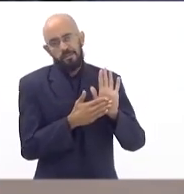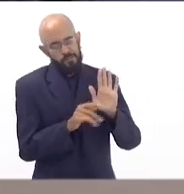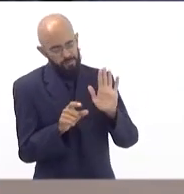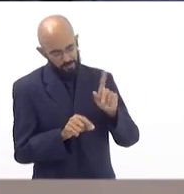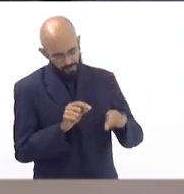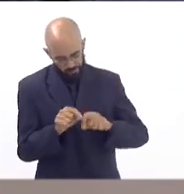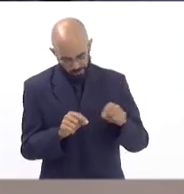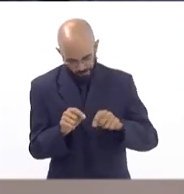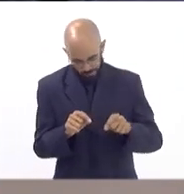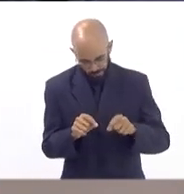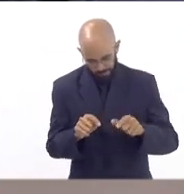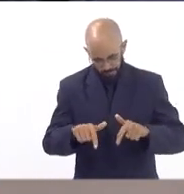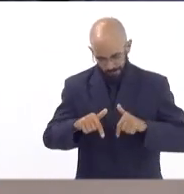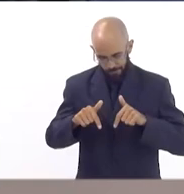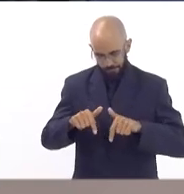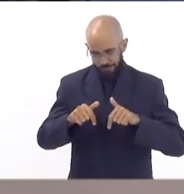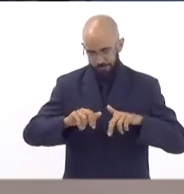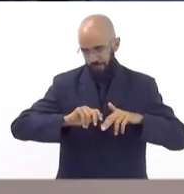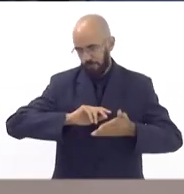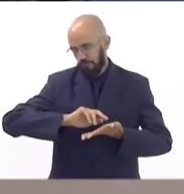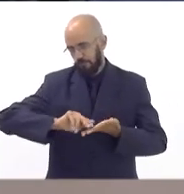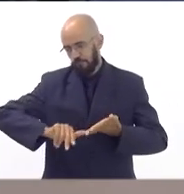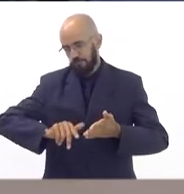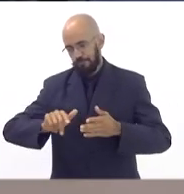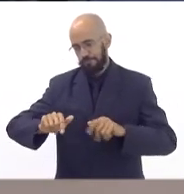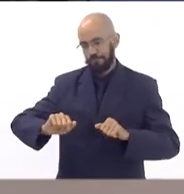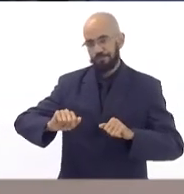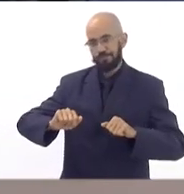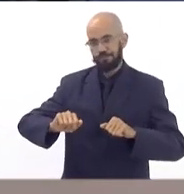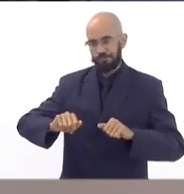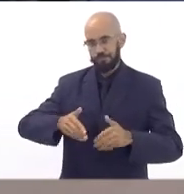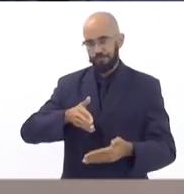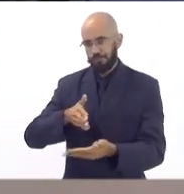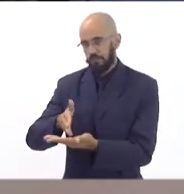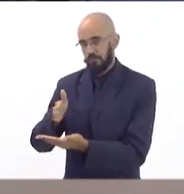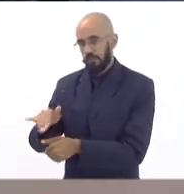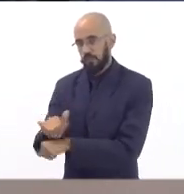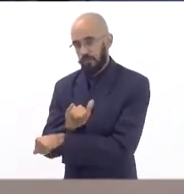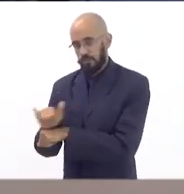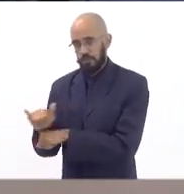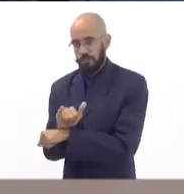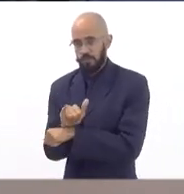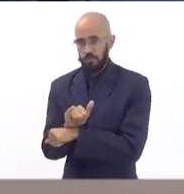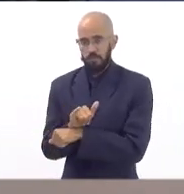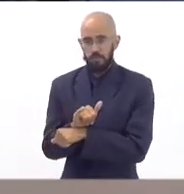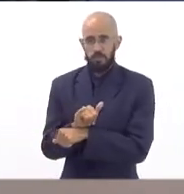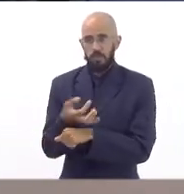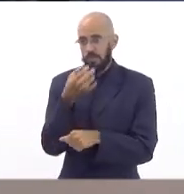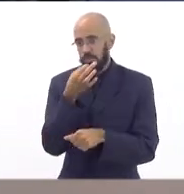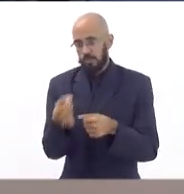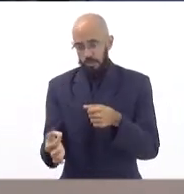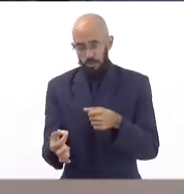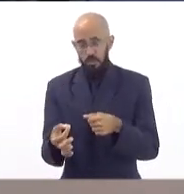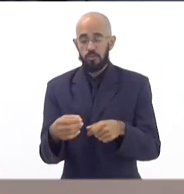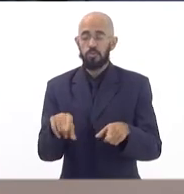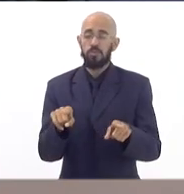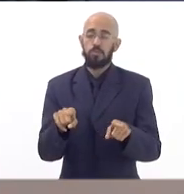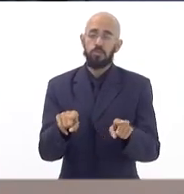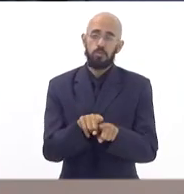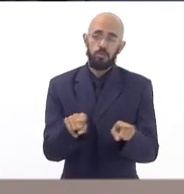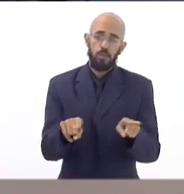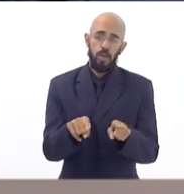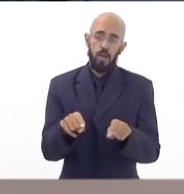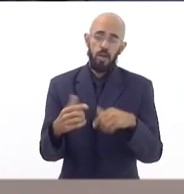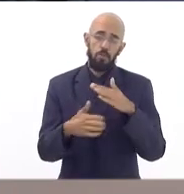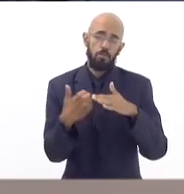agendar em várias em várias frentes da tanto sugeriam do a